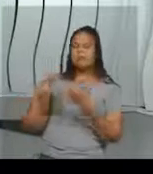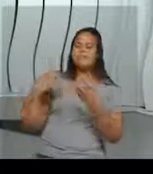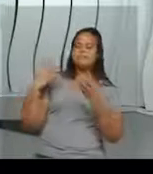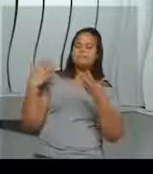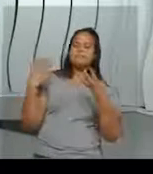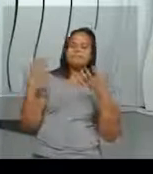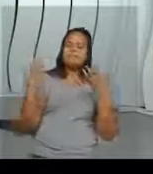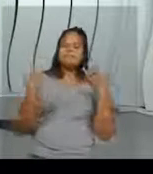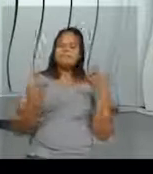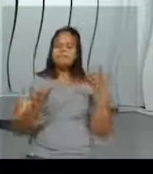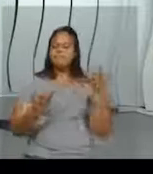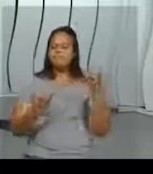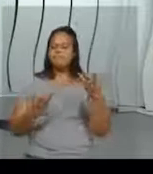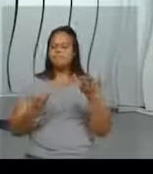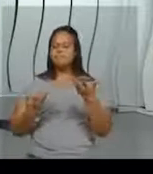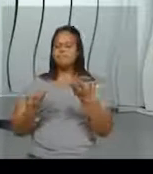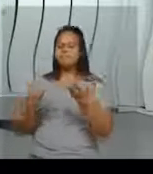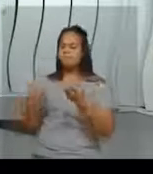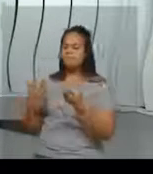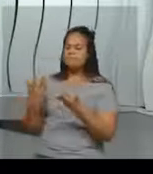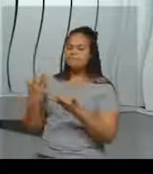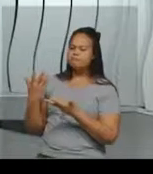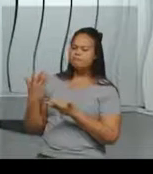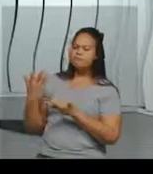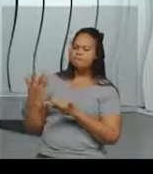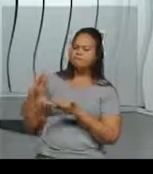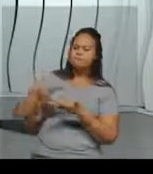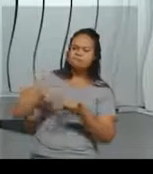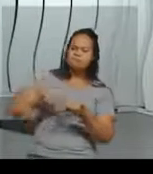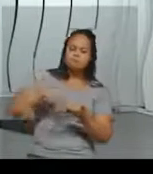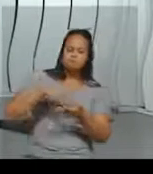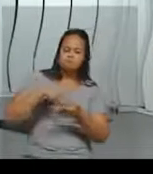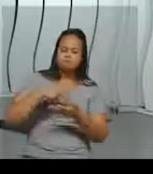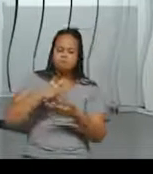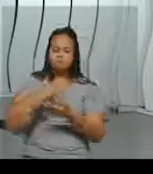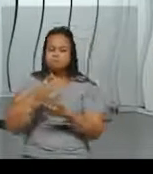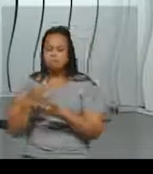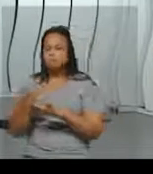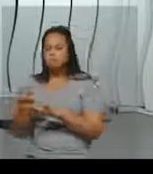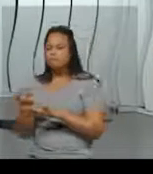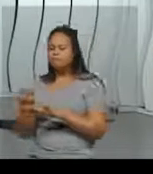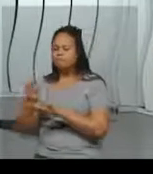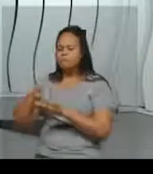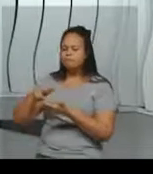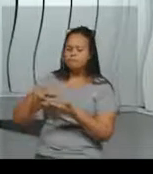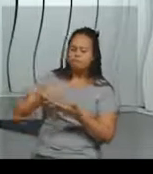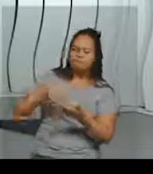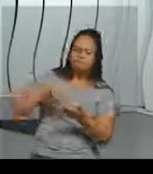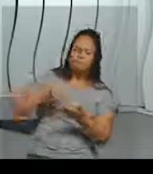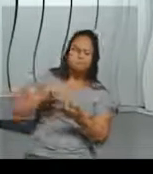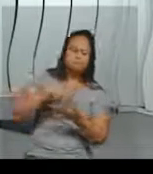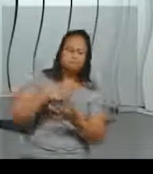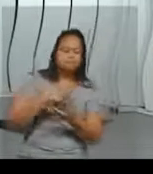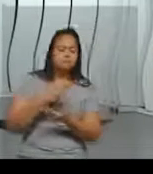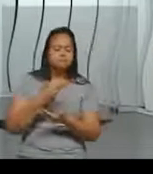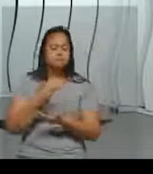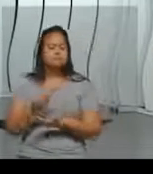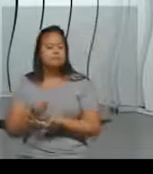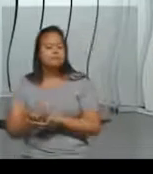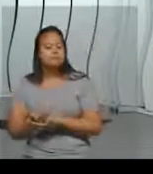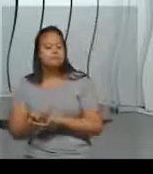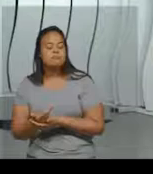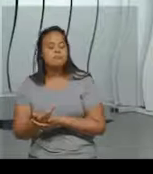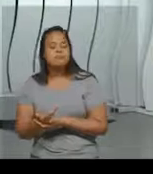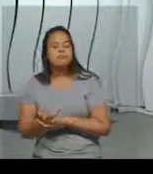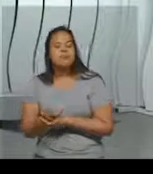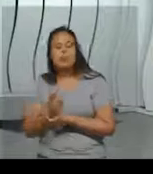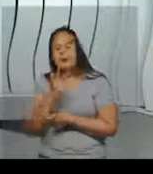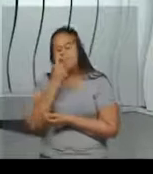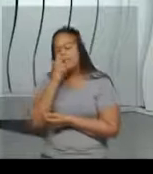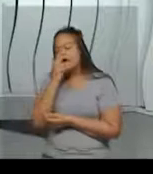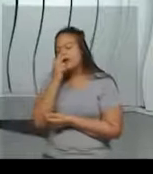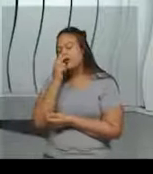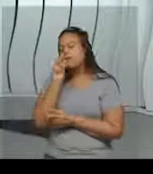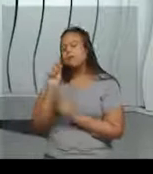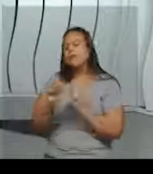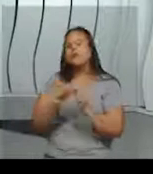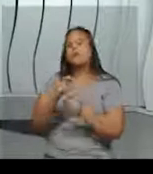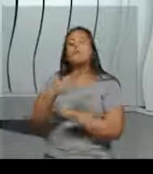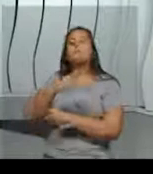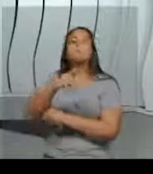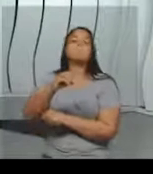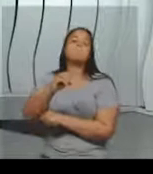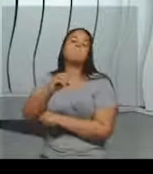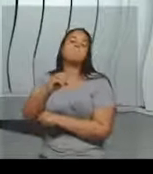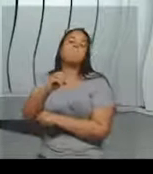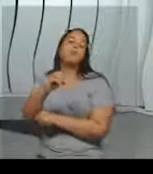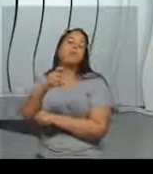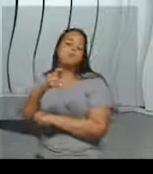ter uma ginga maior, né? E vai ter um caráter um pouco mais pop, né? E vai ter uma influência